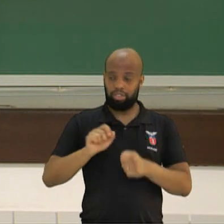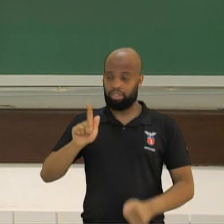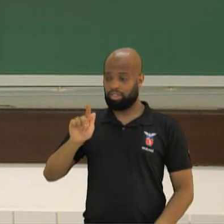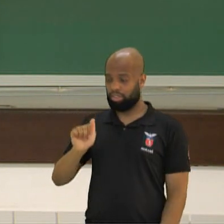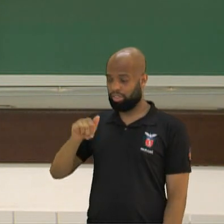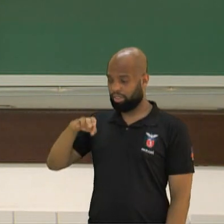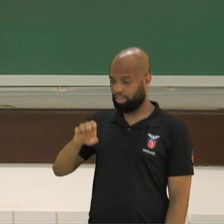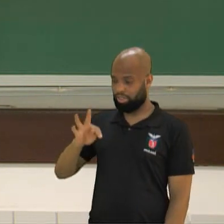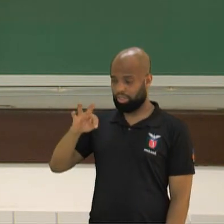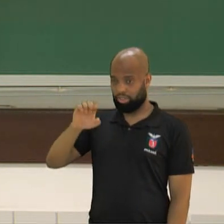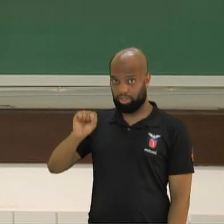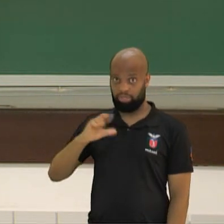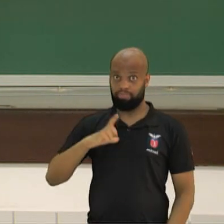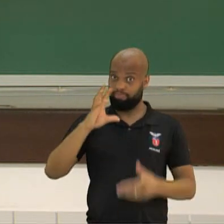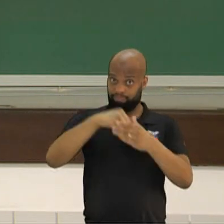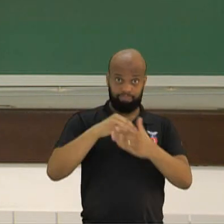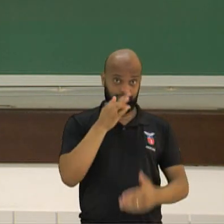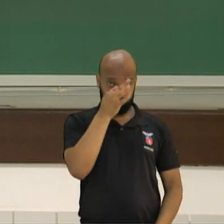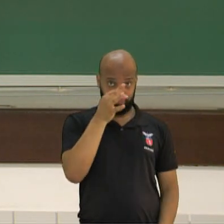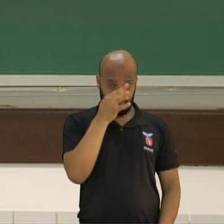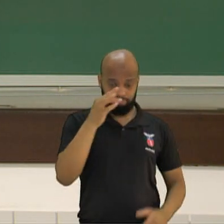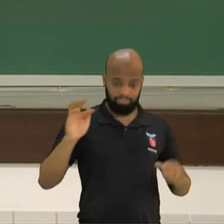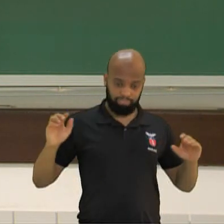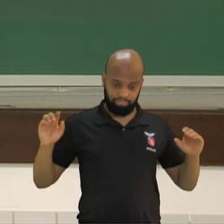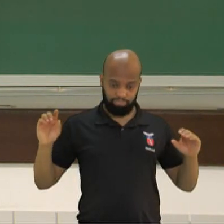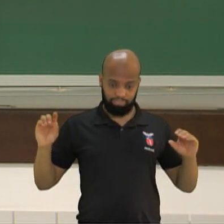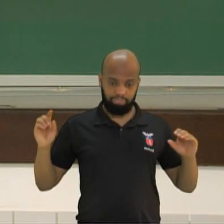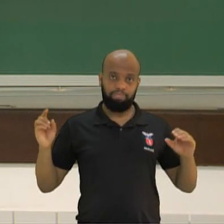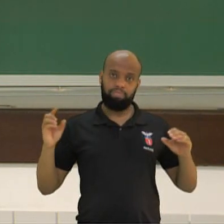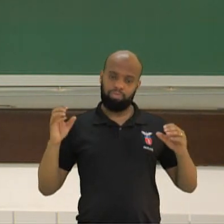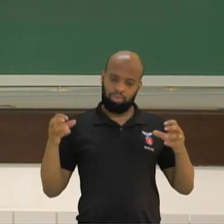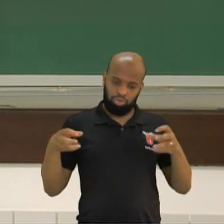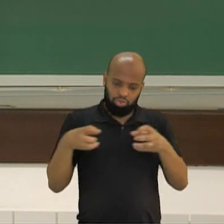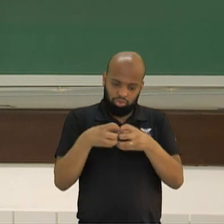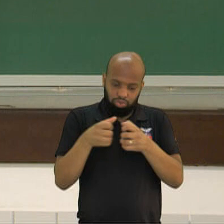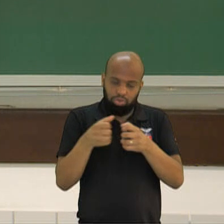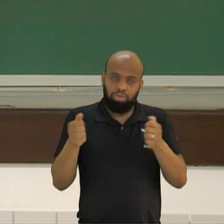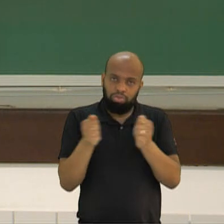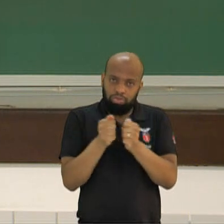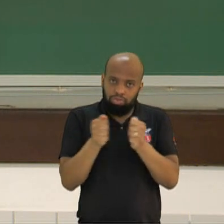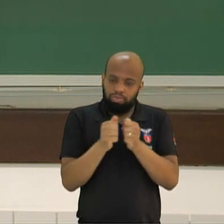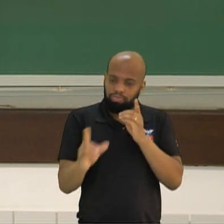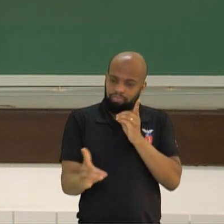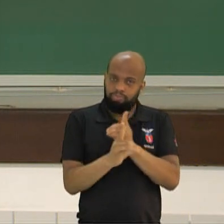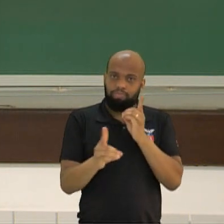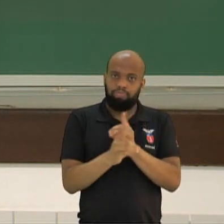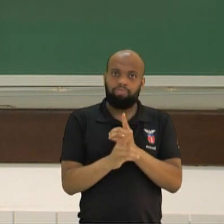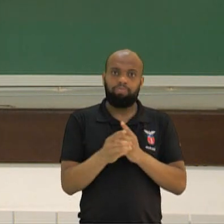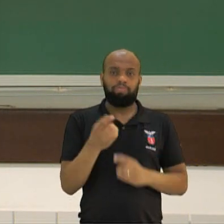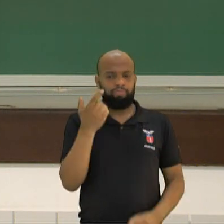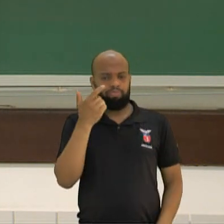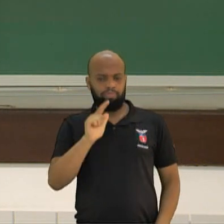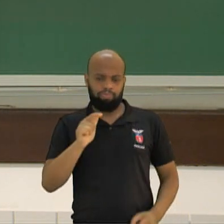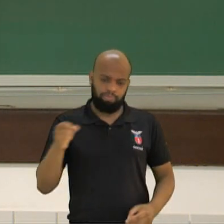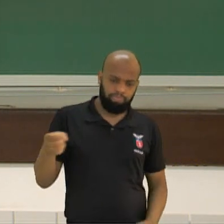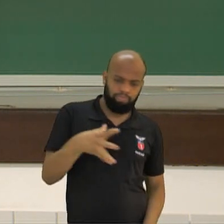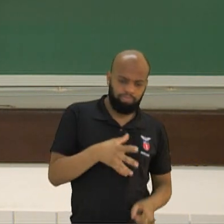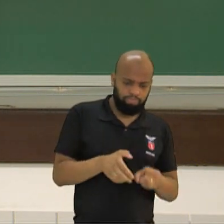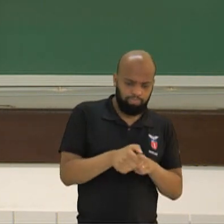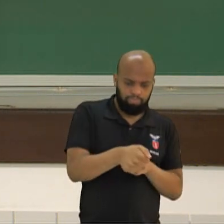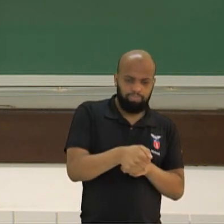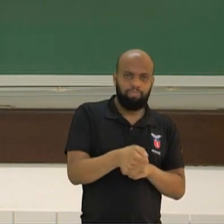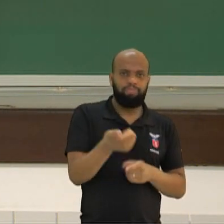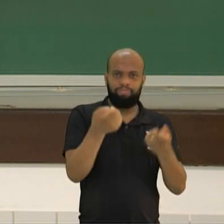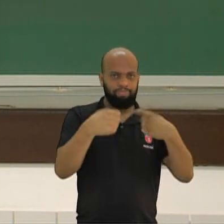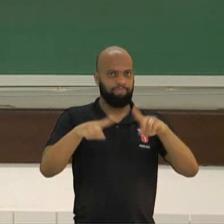gametas, esses gametas se encontram e dão origem a uma nova ervilha. Ela não precisa da polinização cruzada, como por exemplo